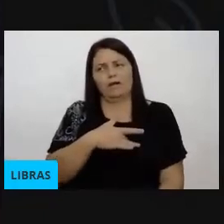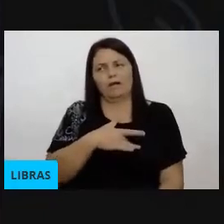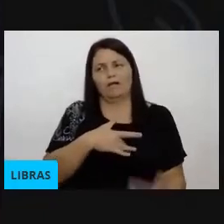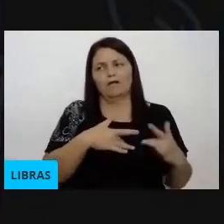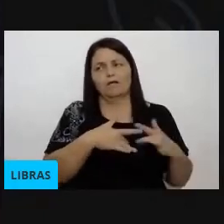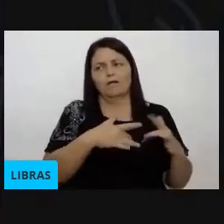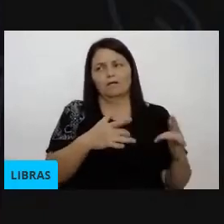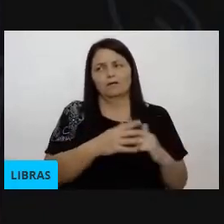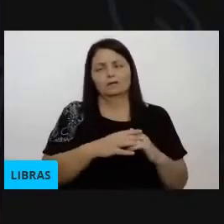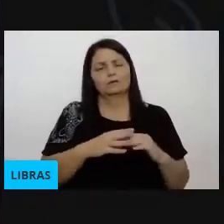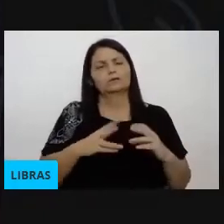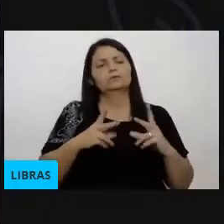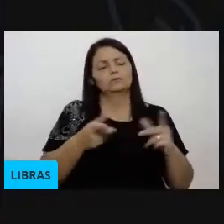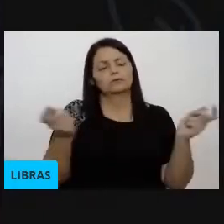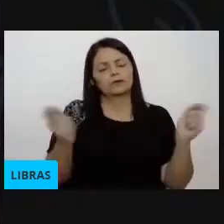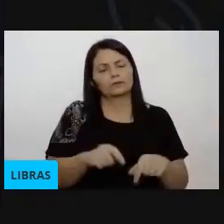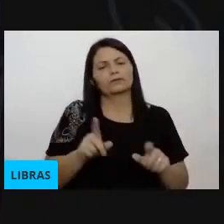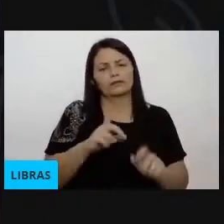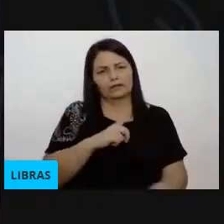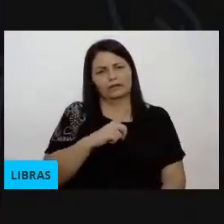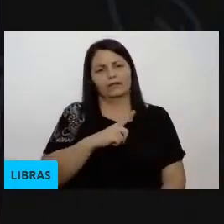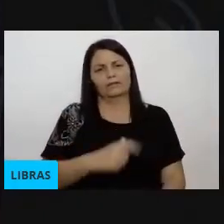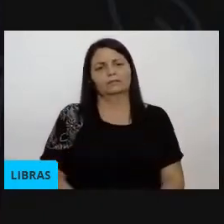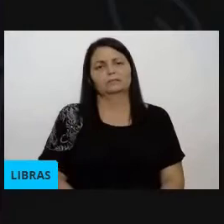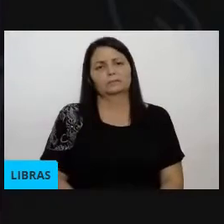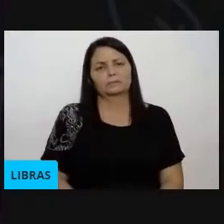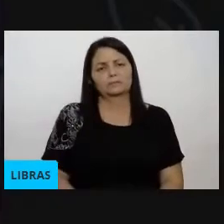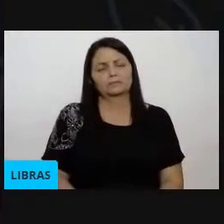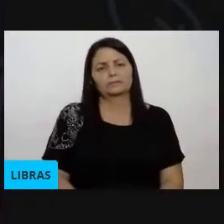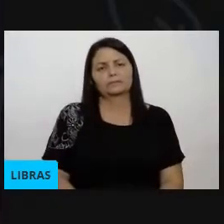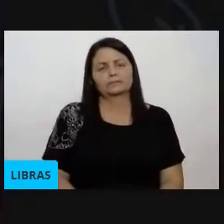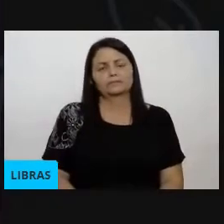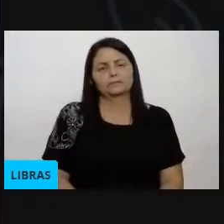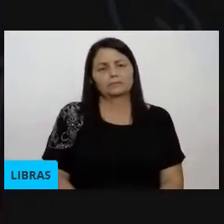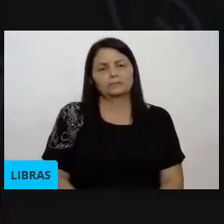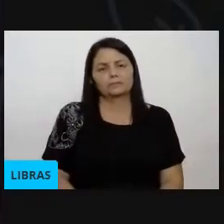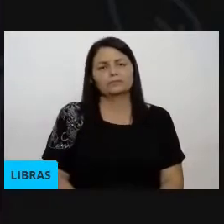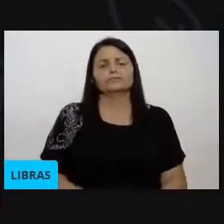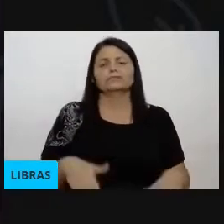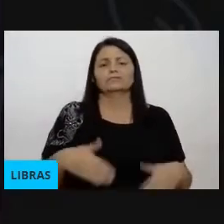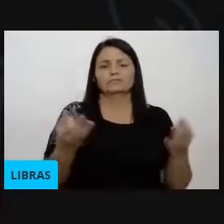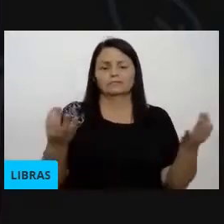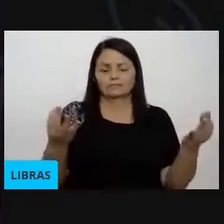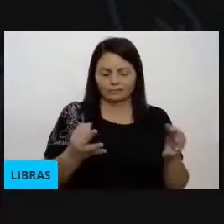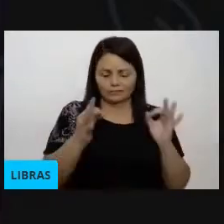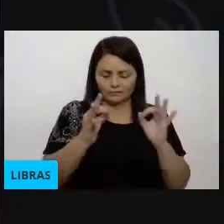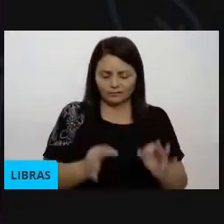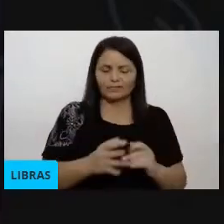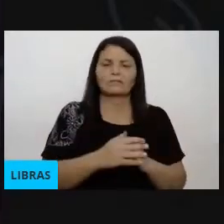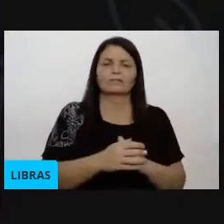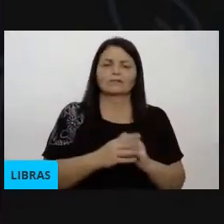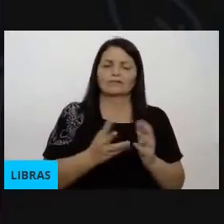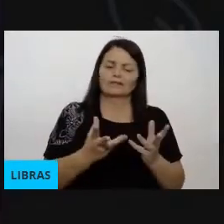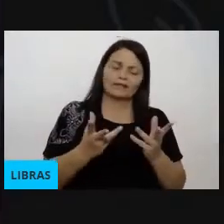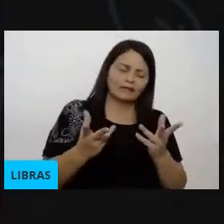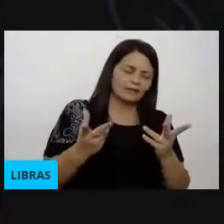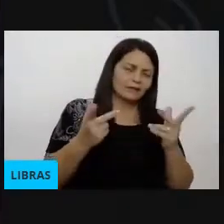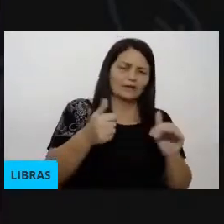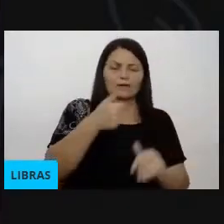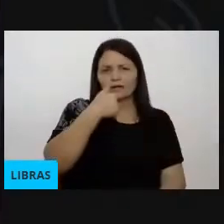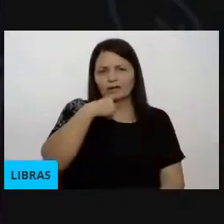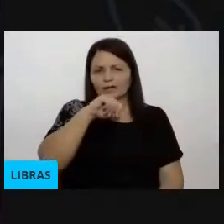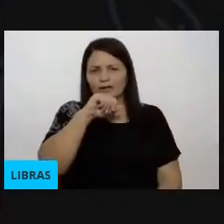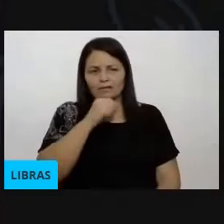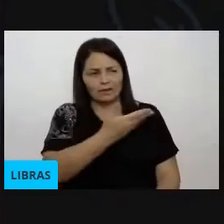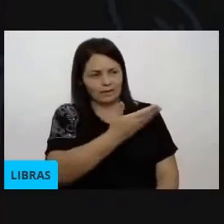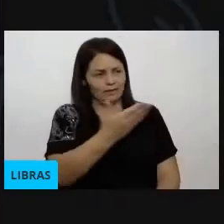toda a capacidade que a gente tem. E aí, certamente, é incrível como as mães são